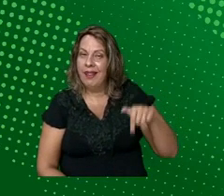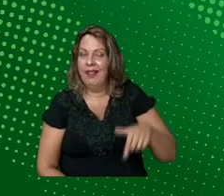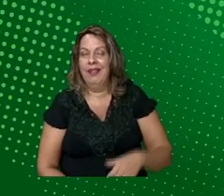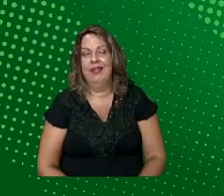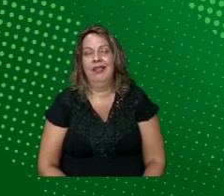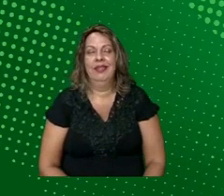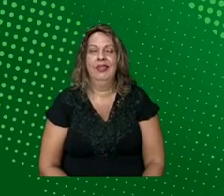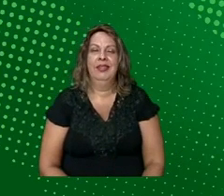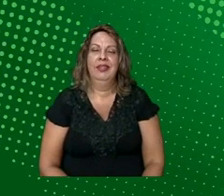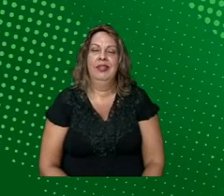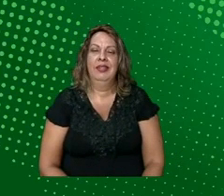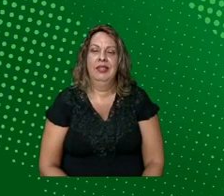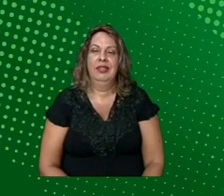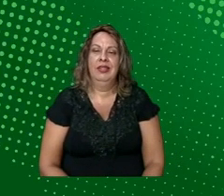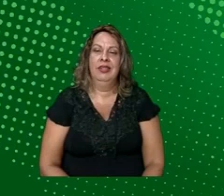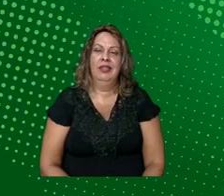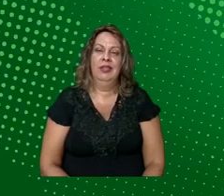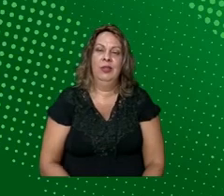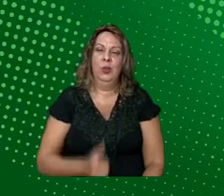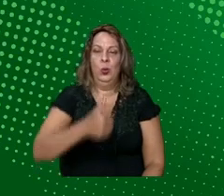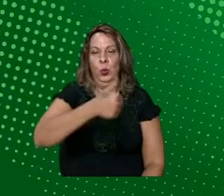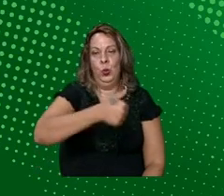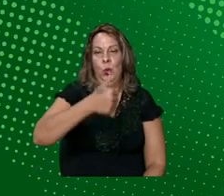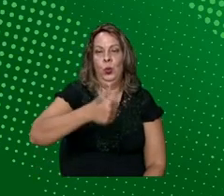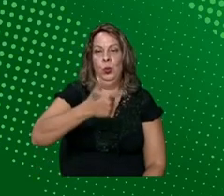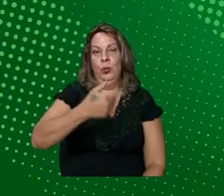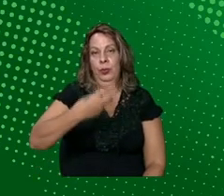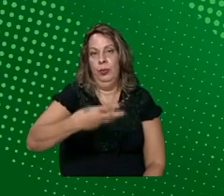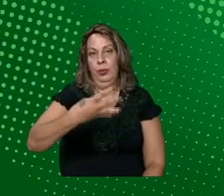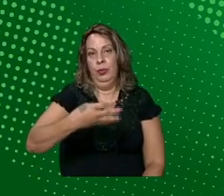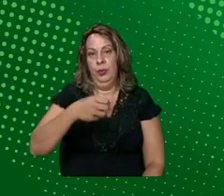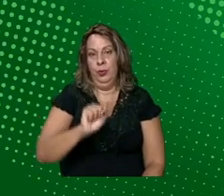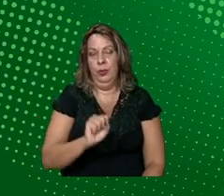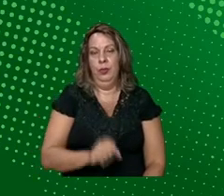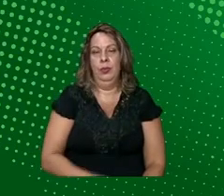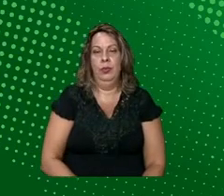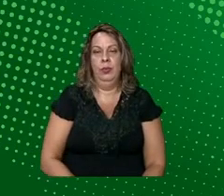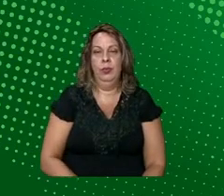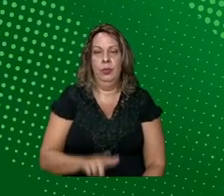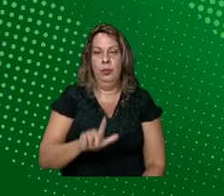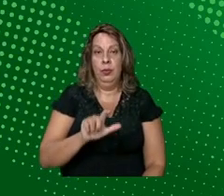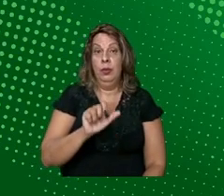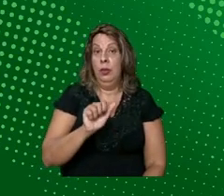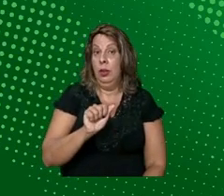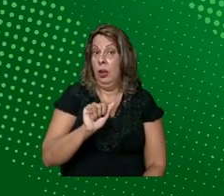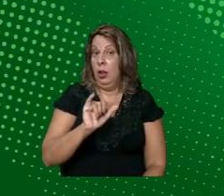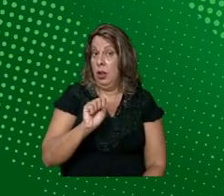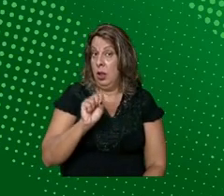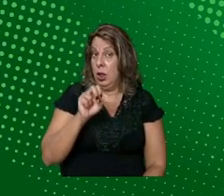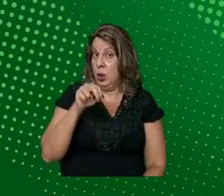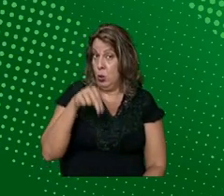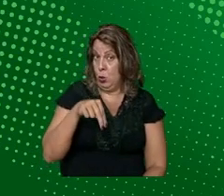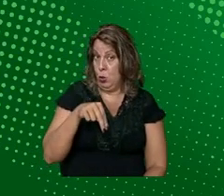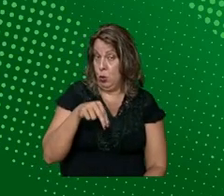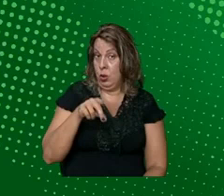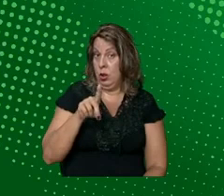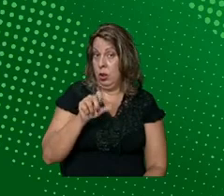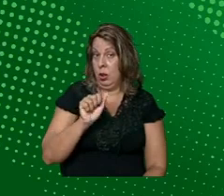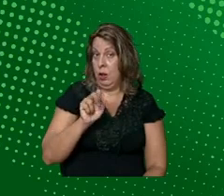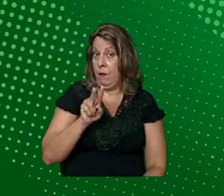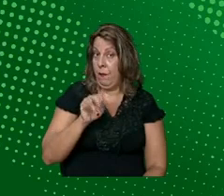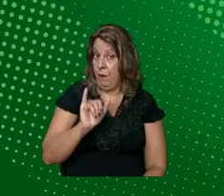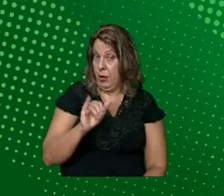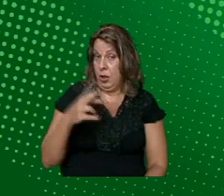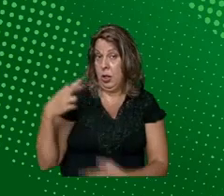Pequente, lá da Regional Estância. E agora, 112348, Laison Davi Leal dos Santos,